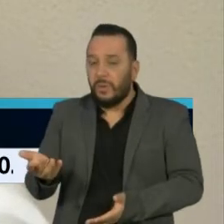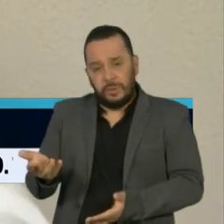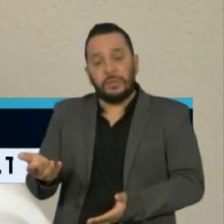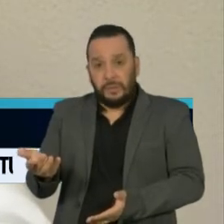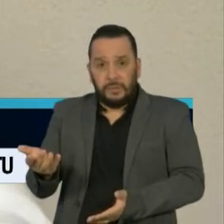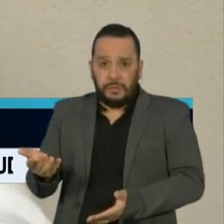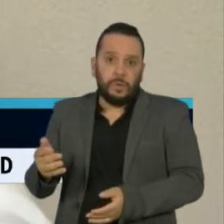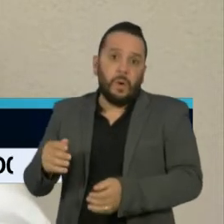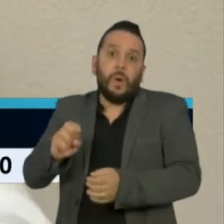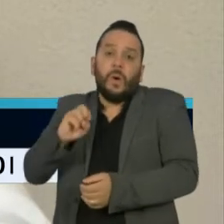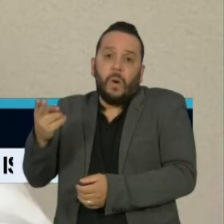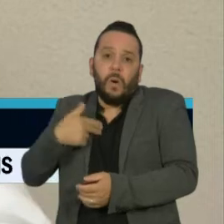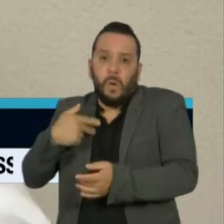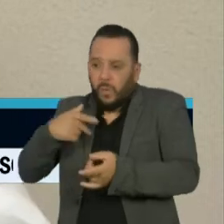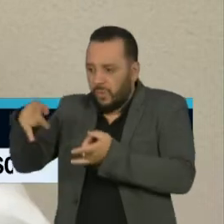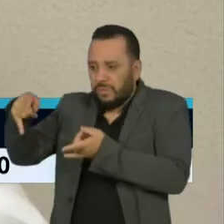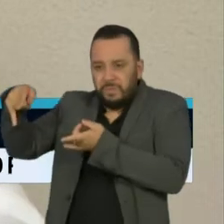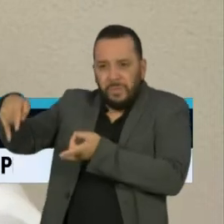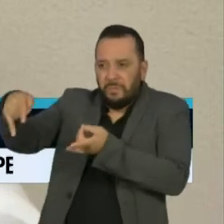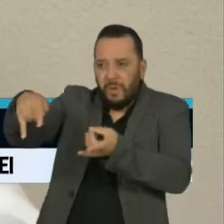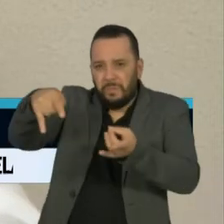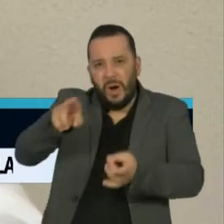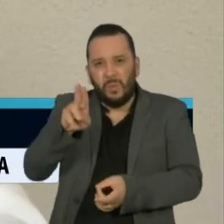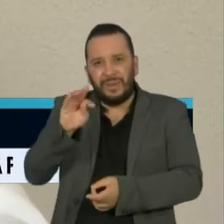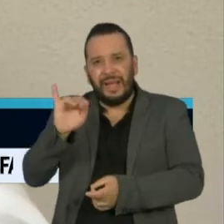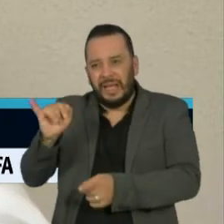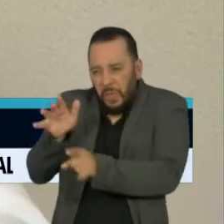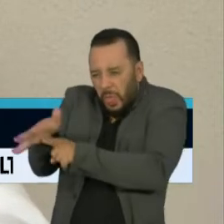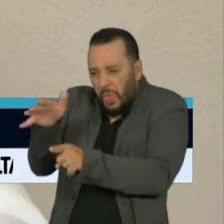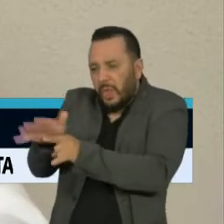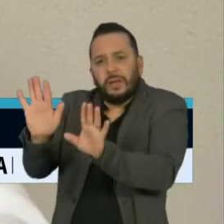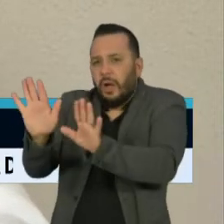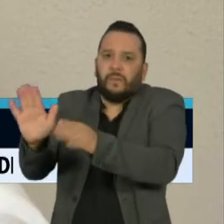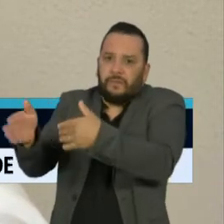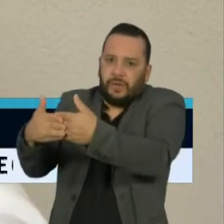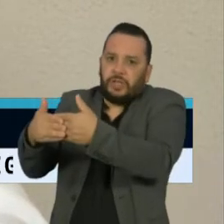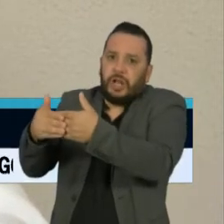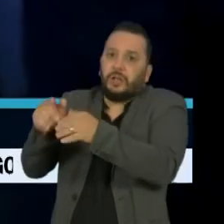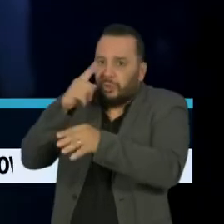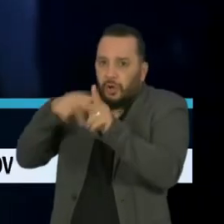Isso a gente, obviamente, respeita e torce para que isso melhore.